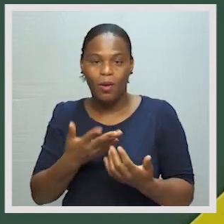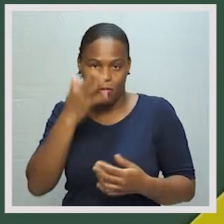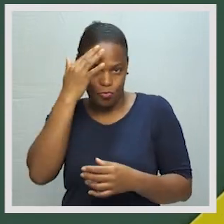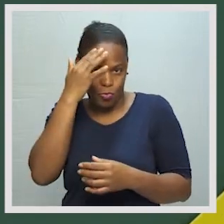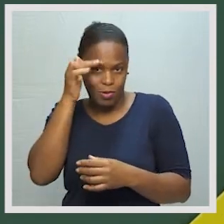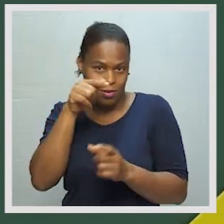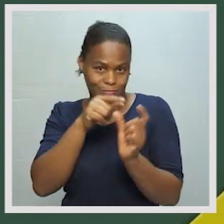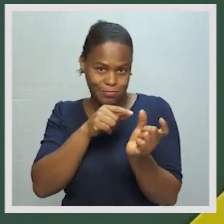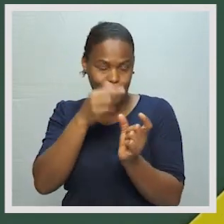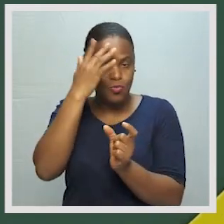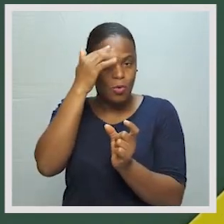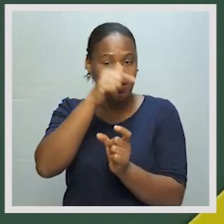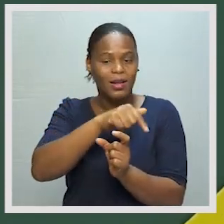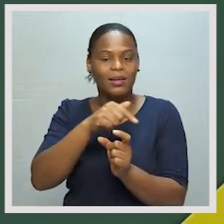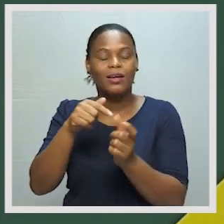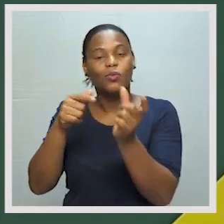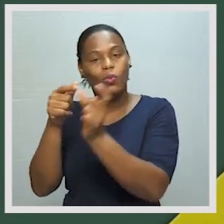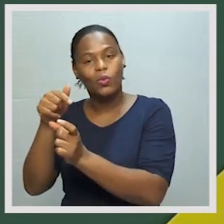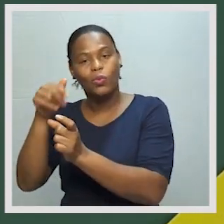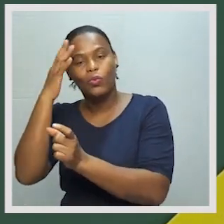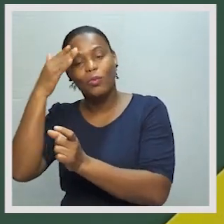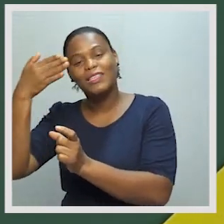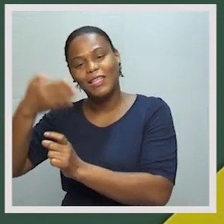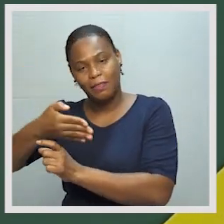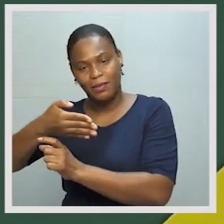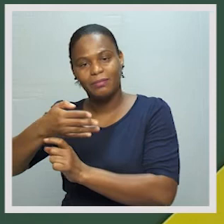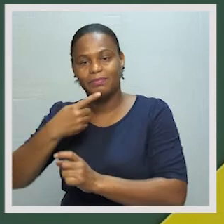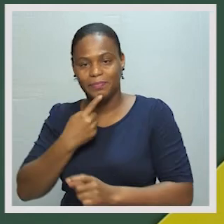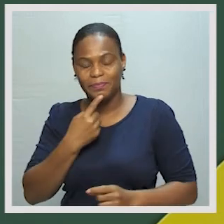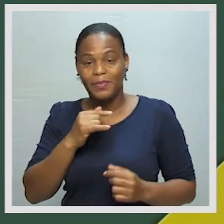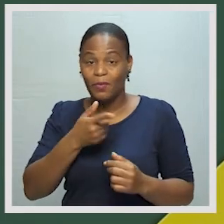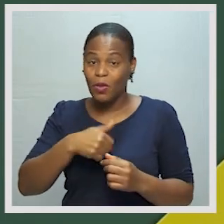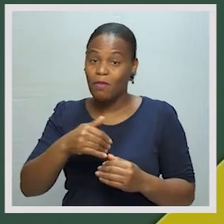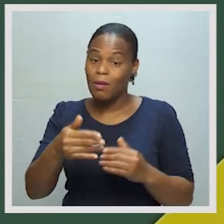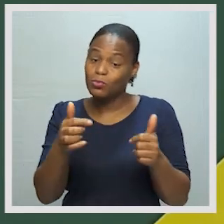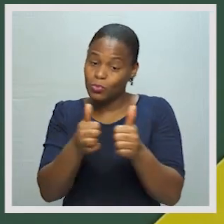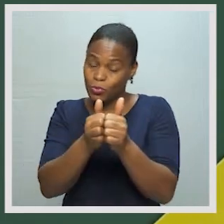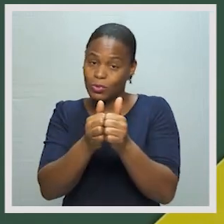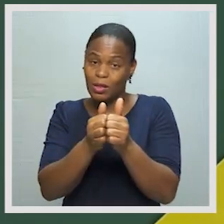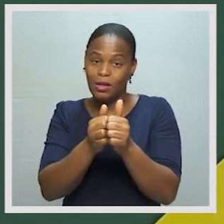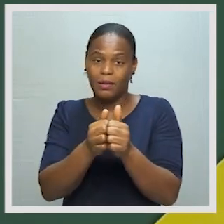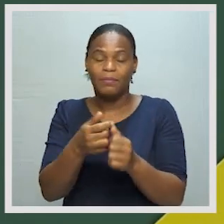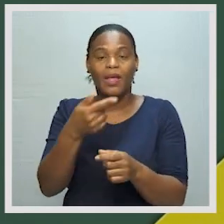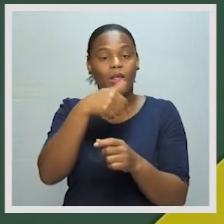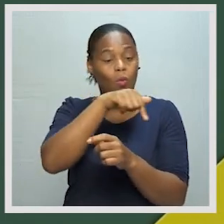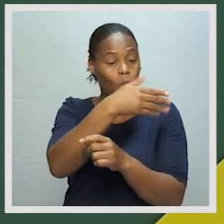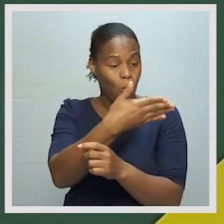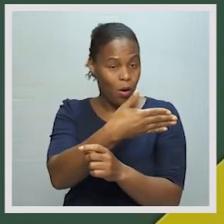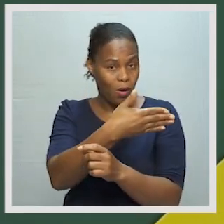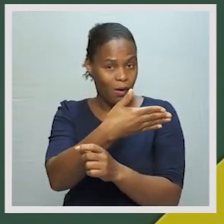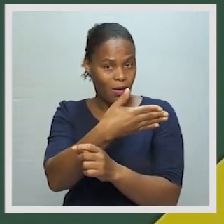aqui é o 7. Então, nós vamos somar coeficiente